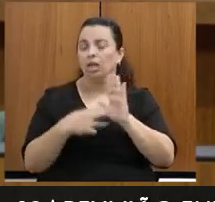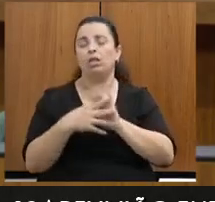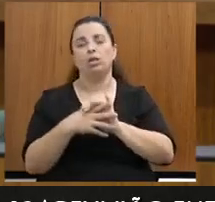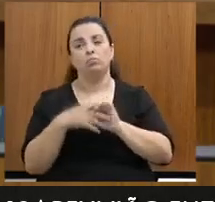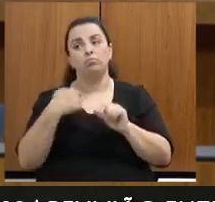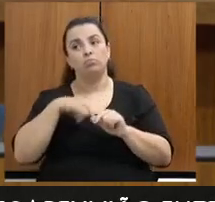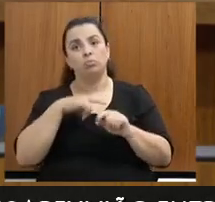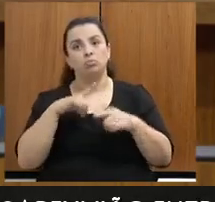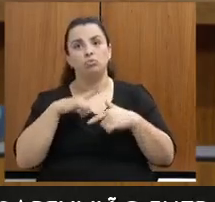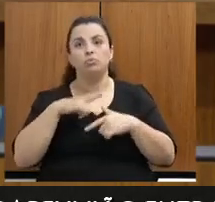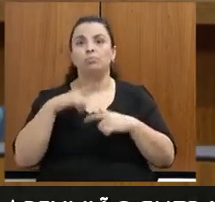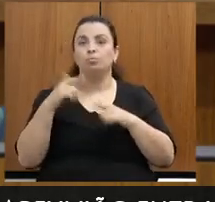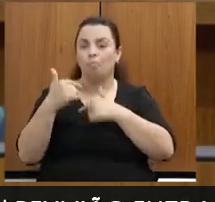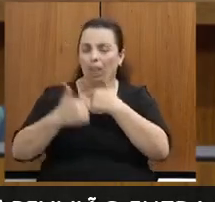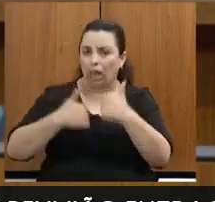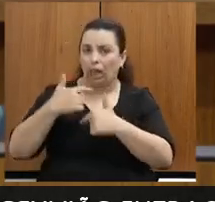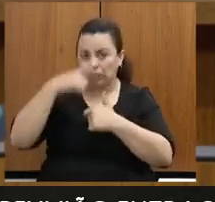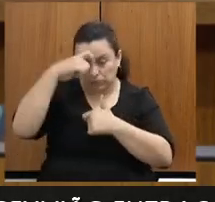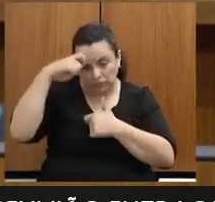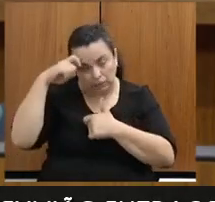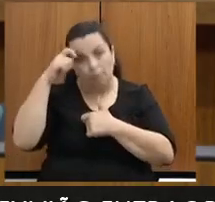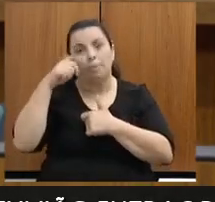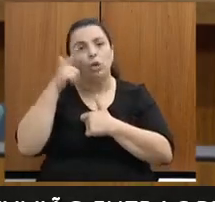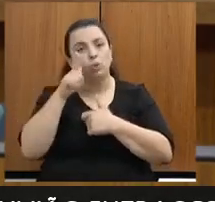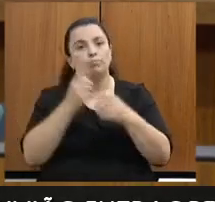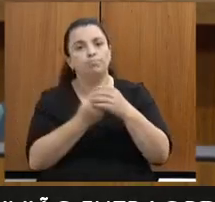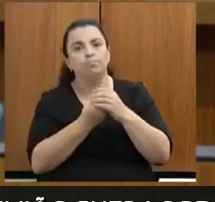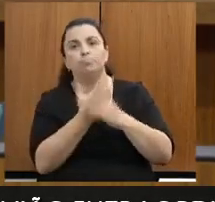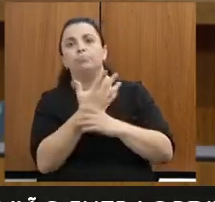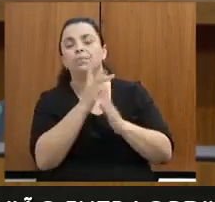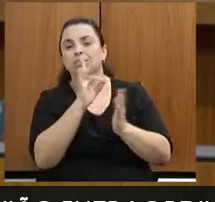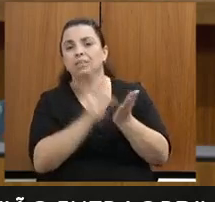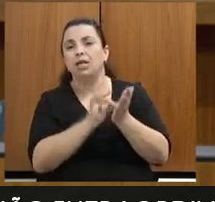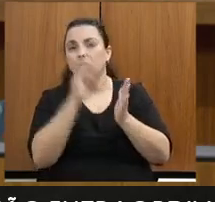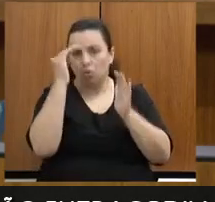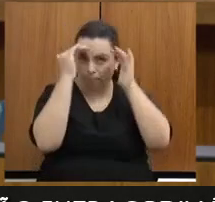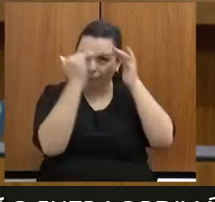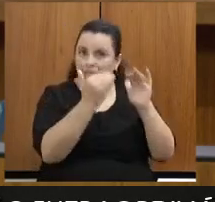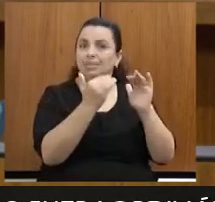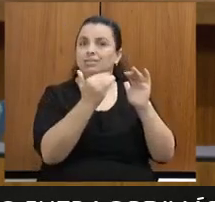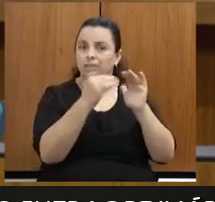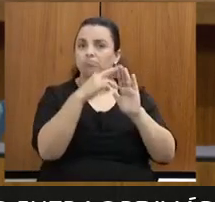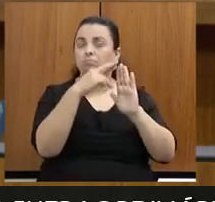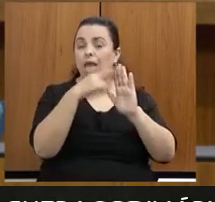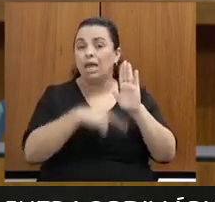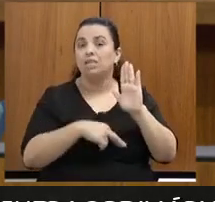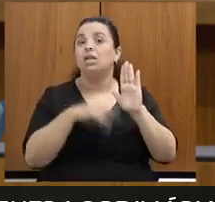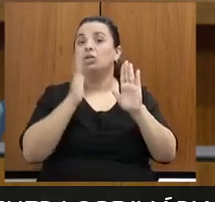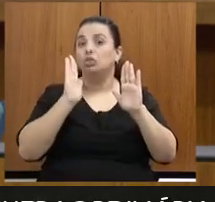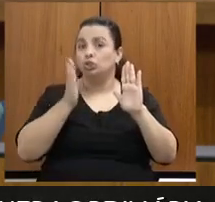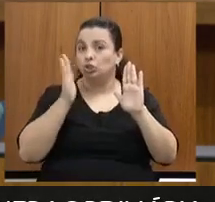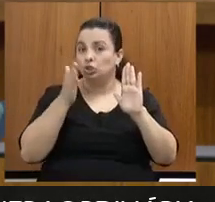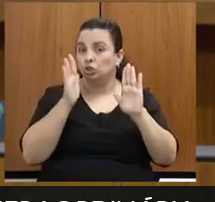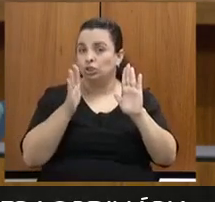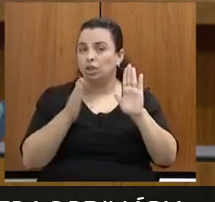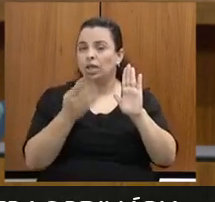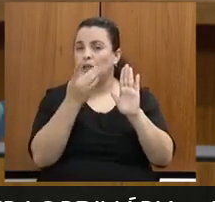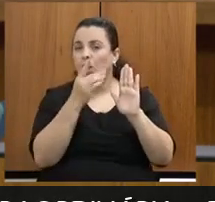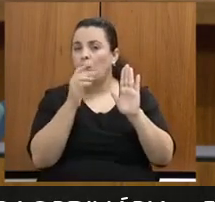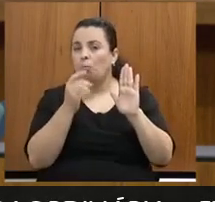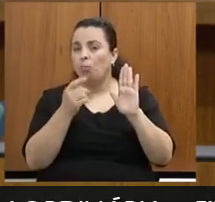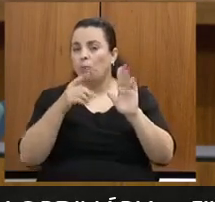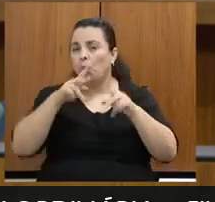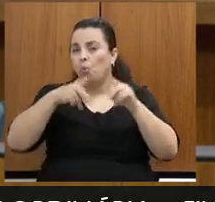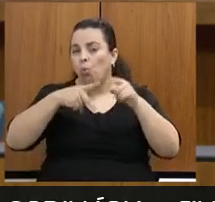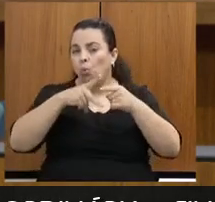para implementar mas já tivemos o primeiro relatório que está em fase de ultimar a